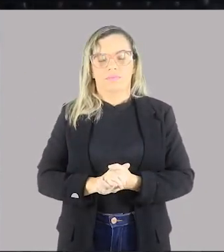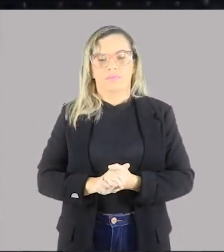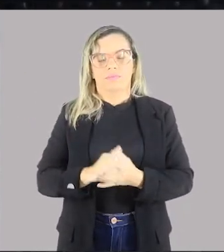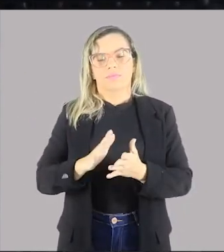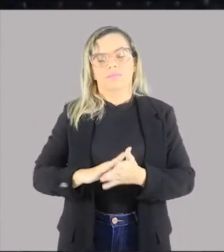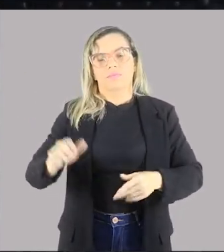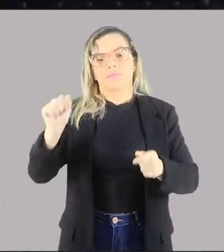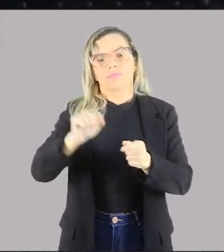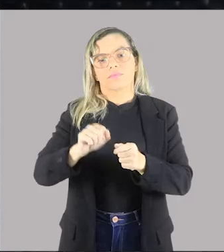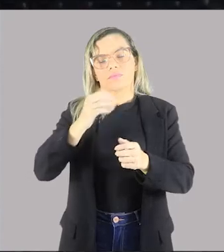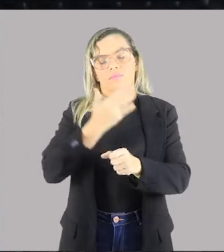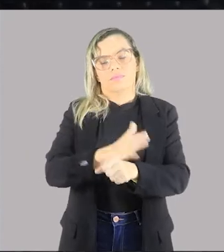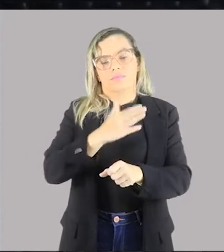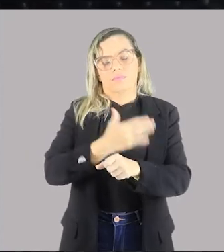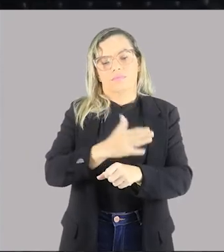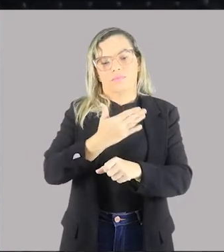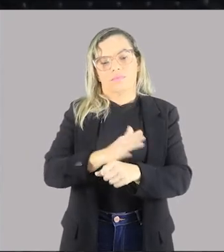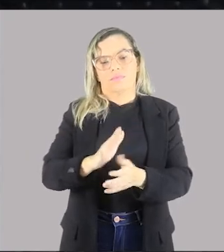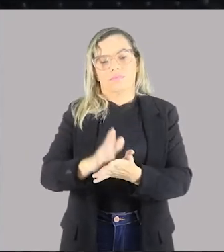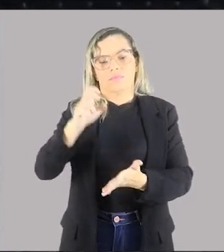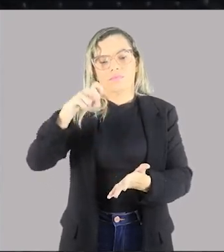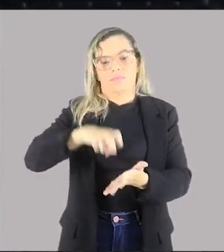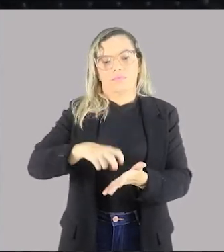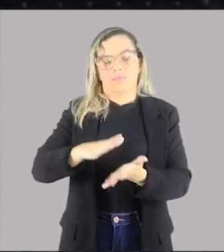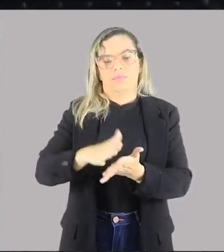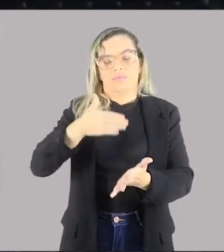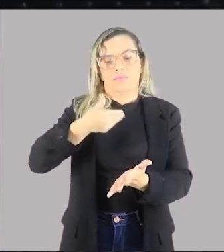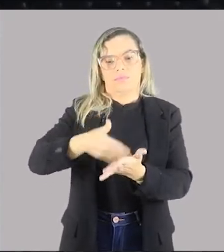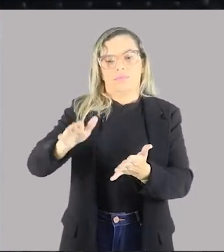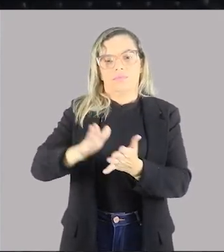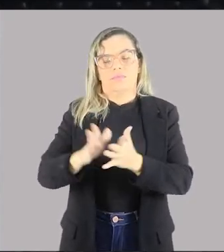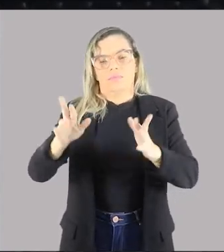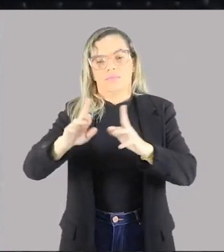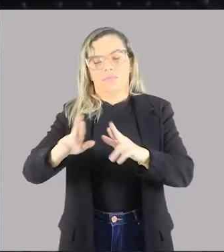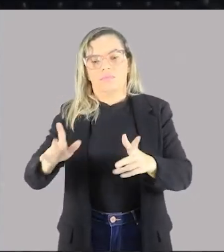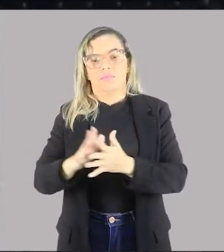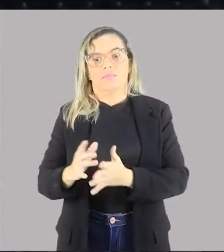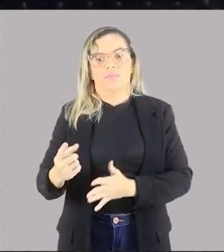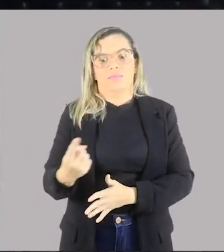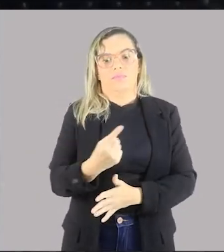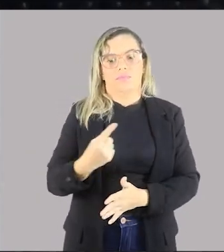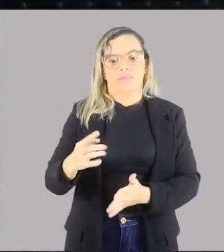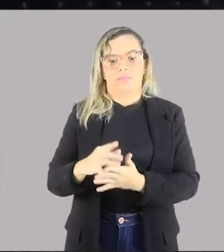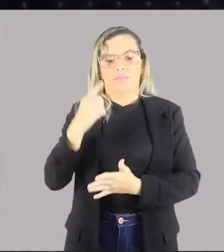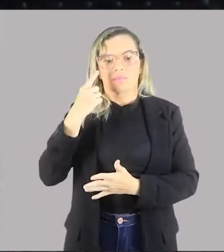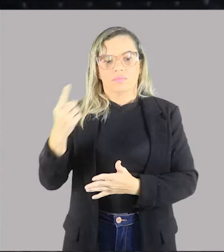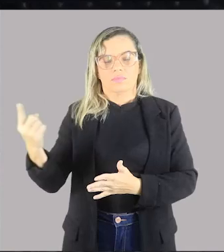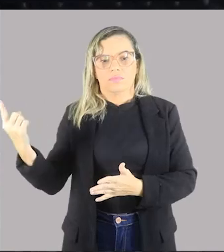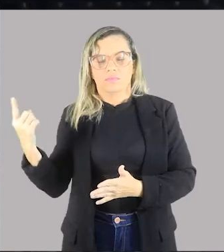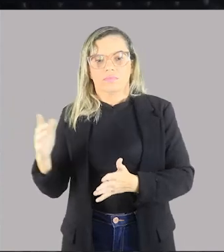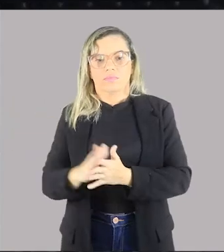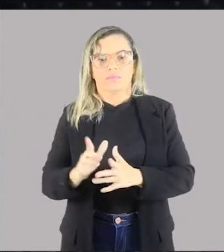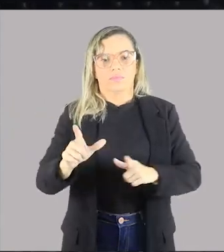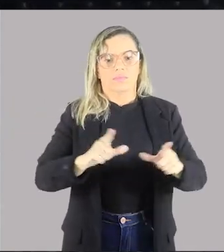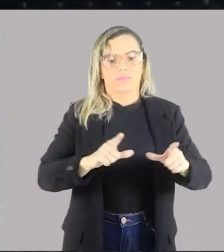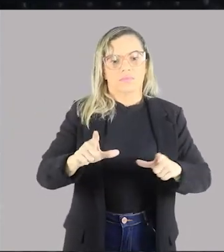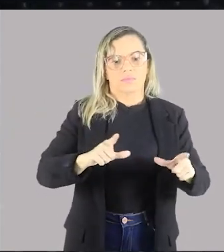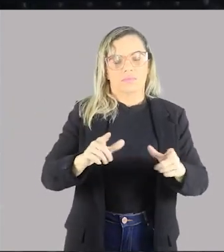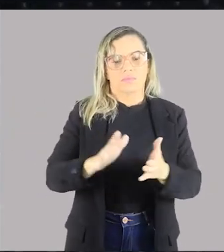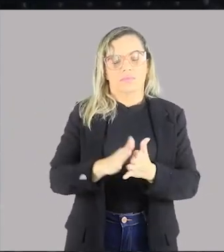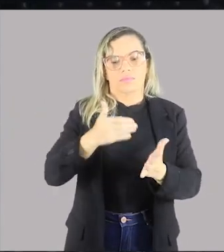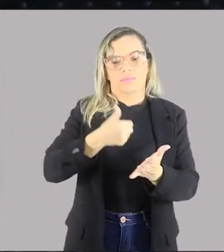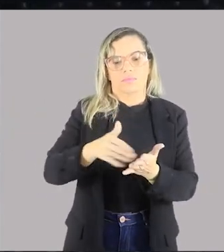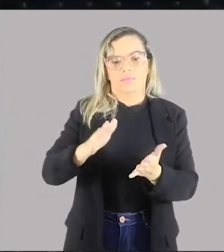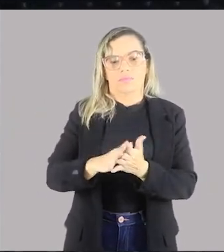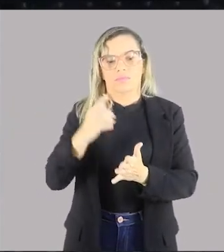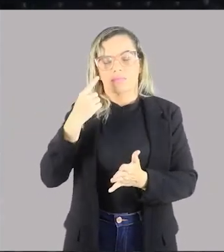executam uma infração que é punível com demissão. A única diferença aqui entre os servidores que são punidos com demissão